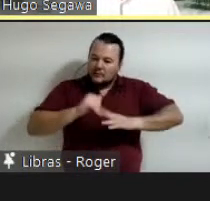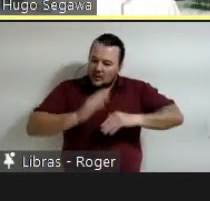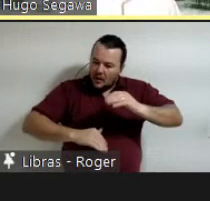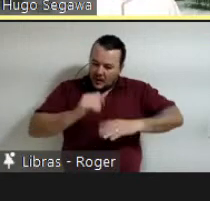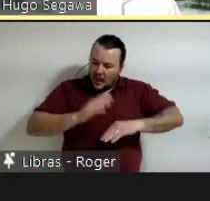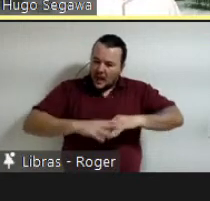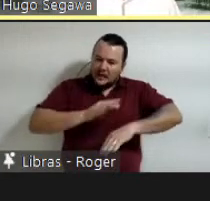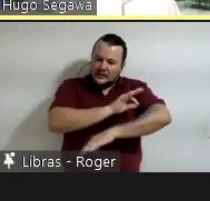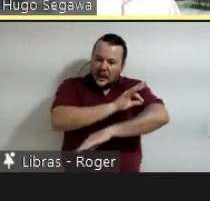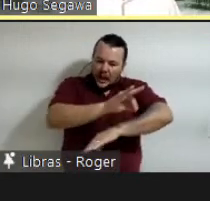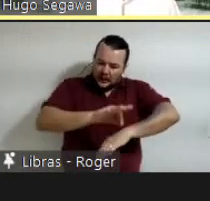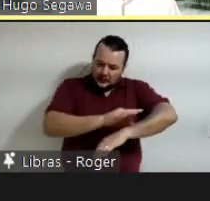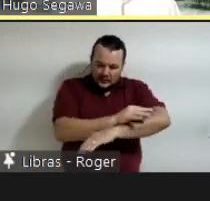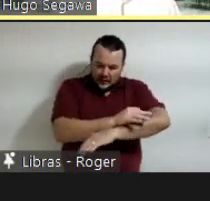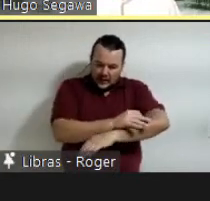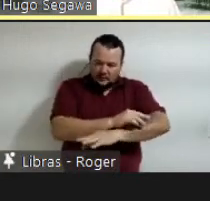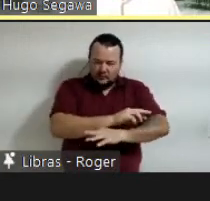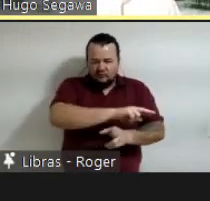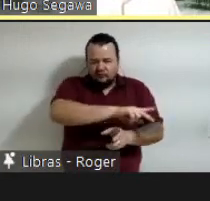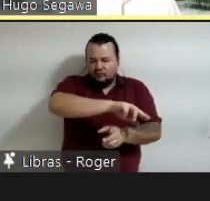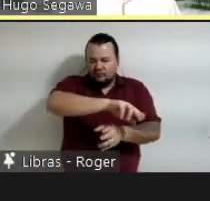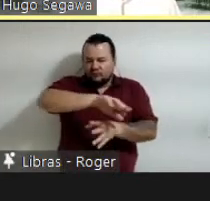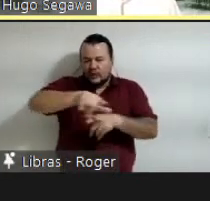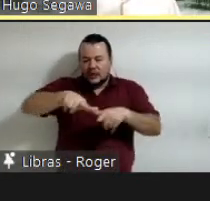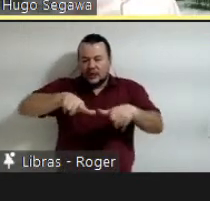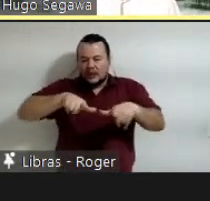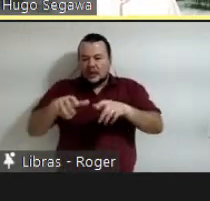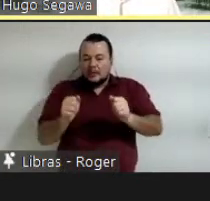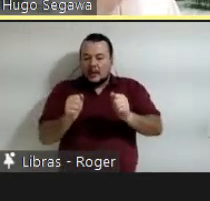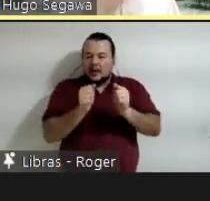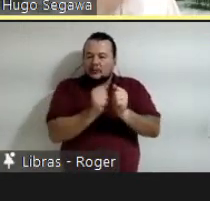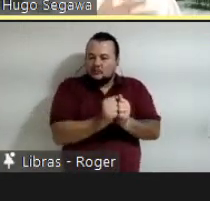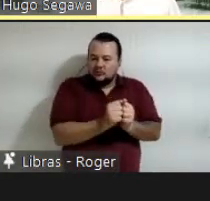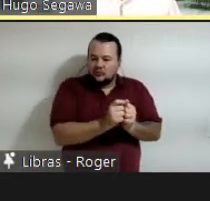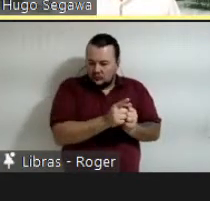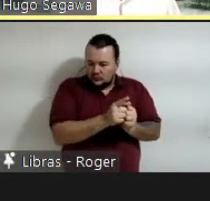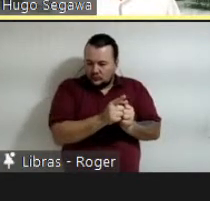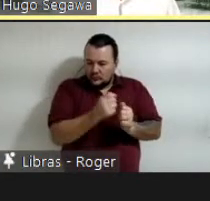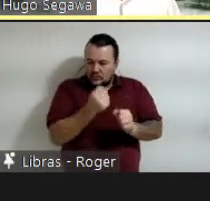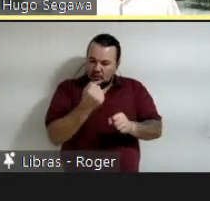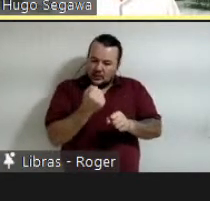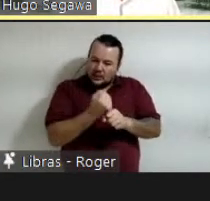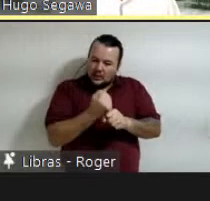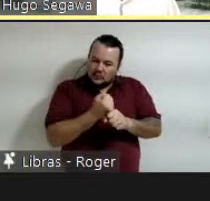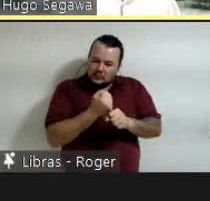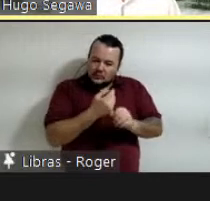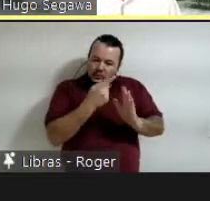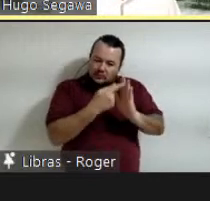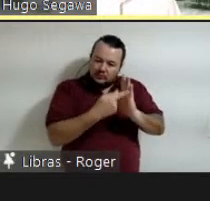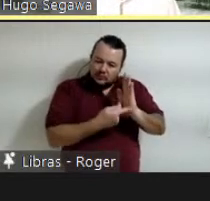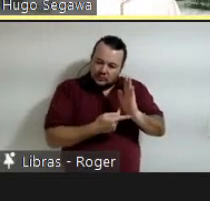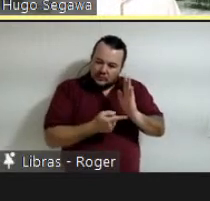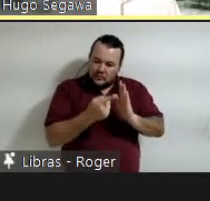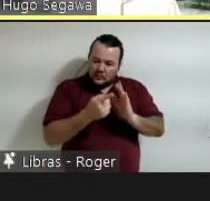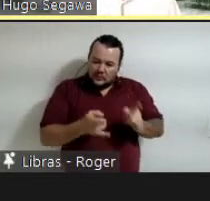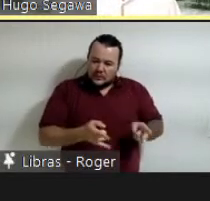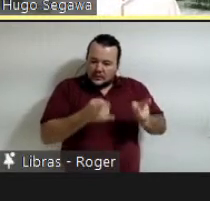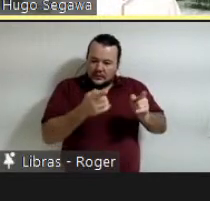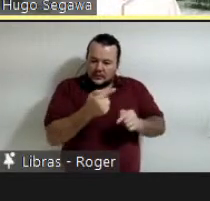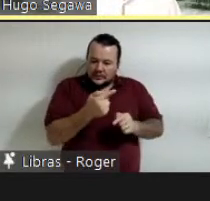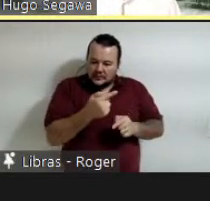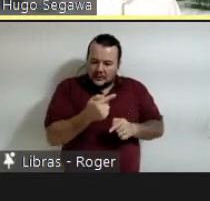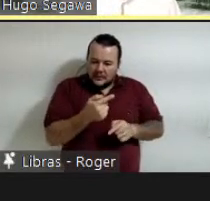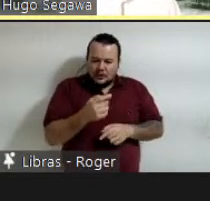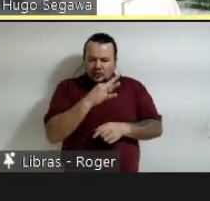Broek-Bachmann, está o Arne Jacobsen, enfim, todo o Star System dos anos 50 estava